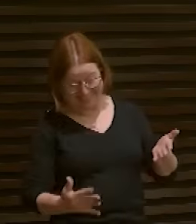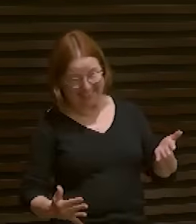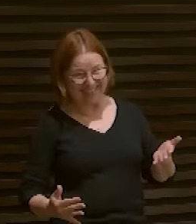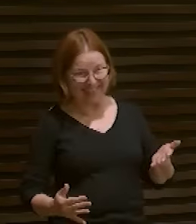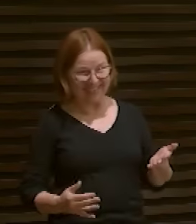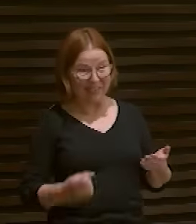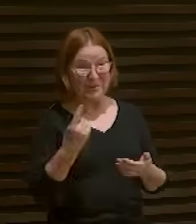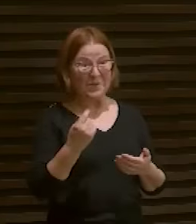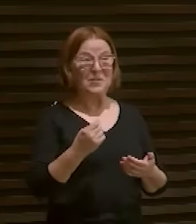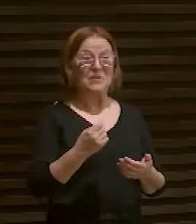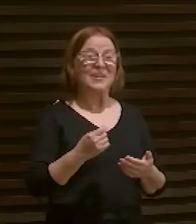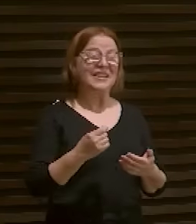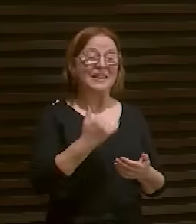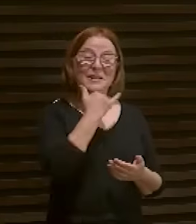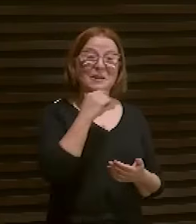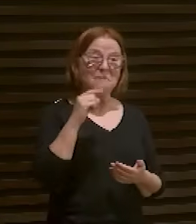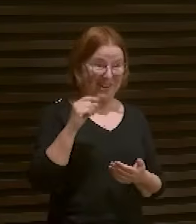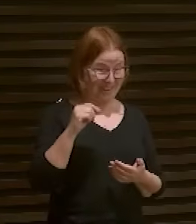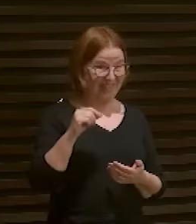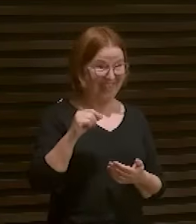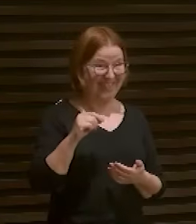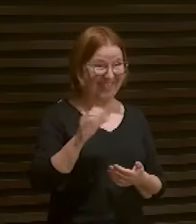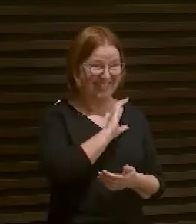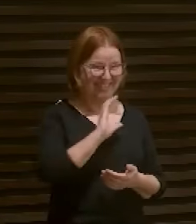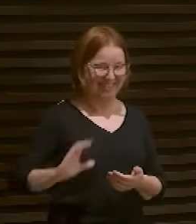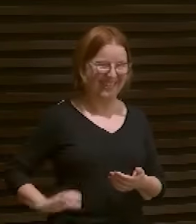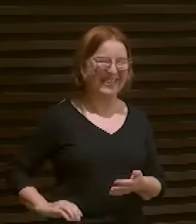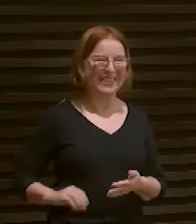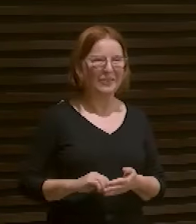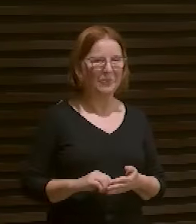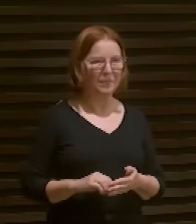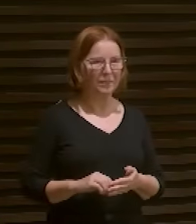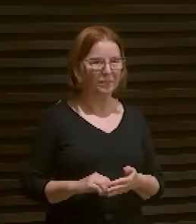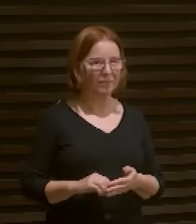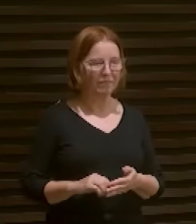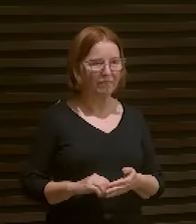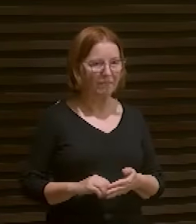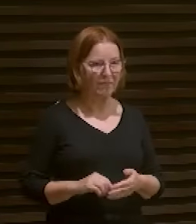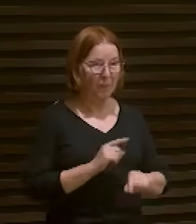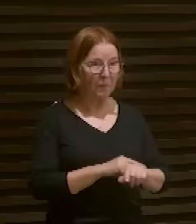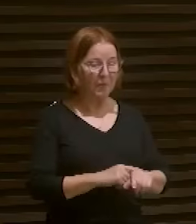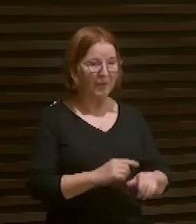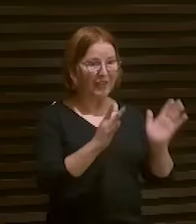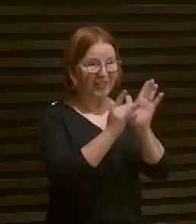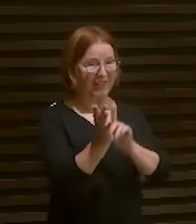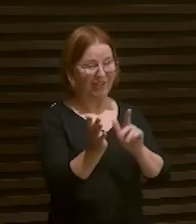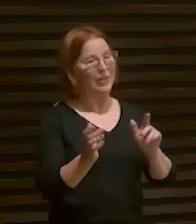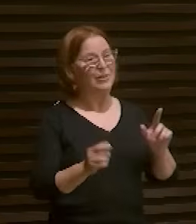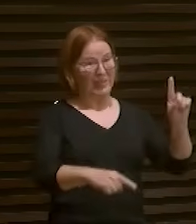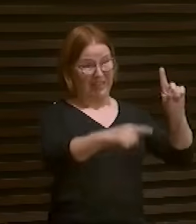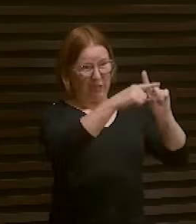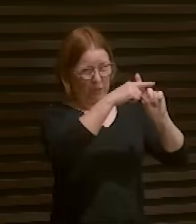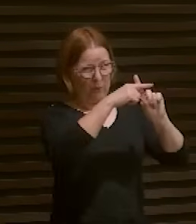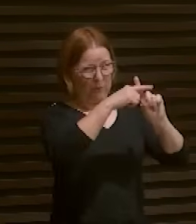perdoa é Cristo, meus irmãos. Quando Jesus está lá naquela cruz, naquele momento cruciante ali,